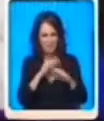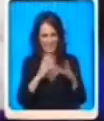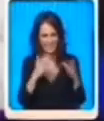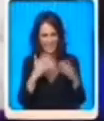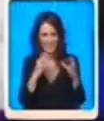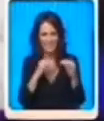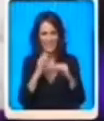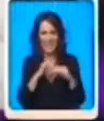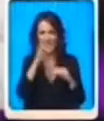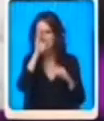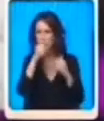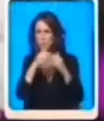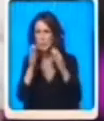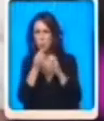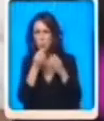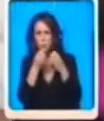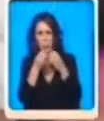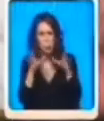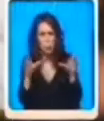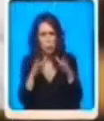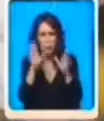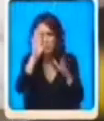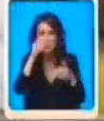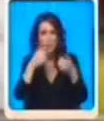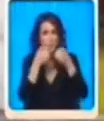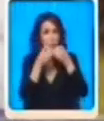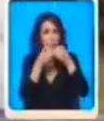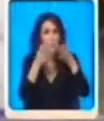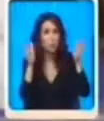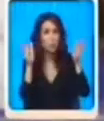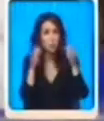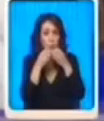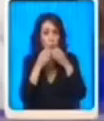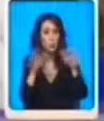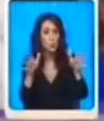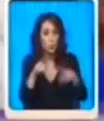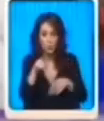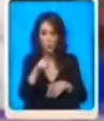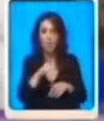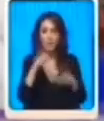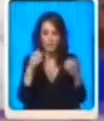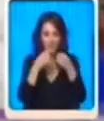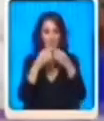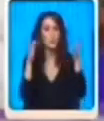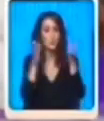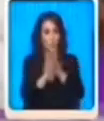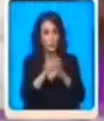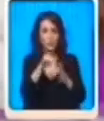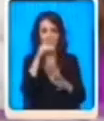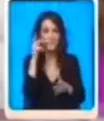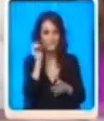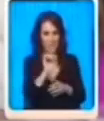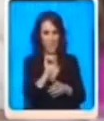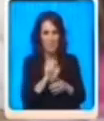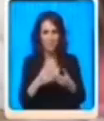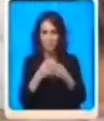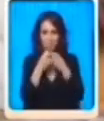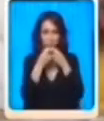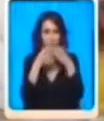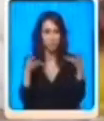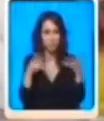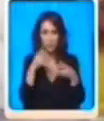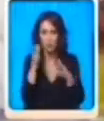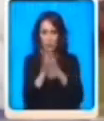20. Ela sabe tudo. Ela com 20. Ela sabe tudo. Já vai com 5 anos ou 6. Porque começou. Sabe tudo da vida dela. Sabe com quem é que ela